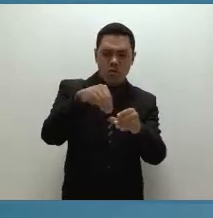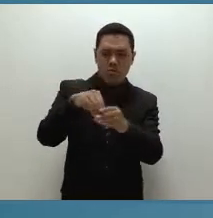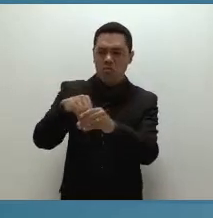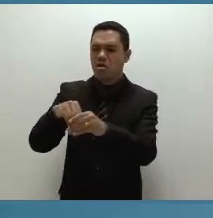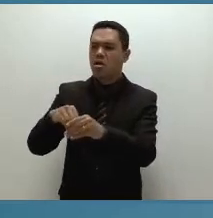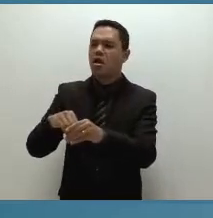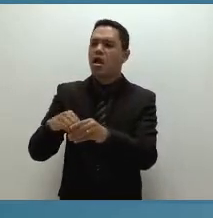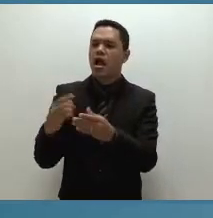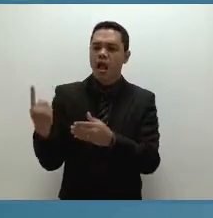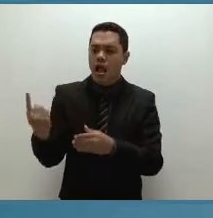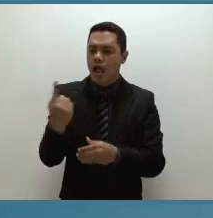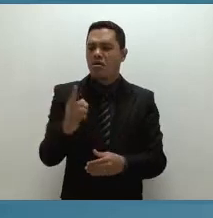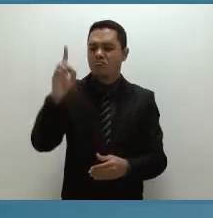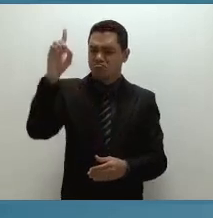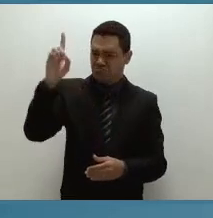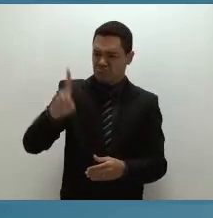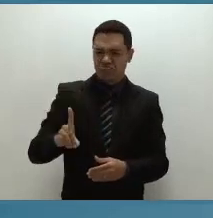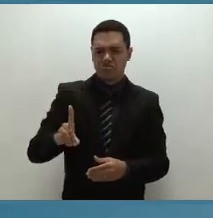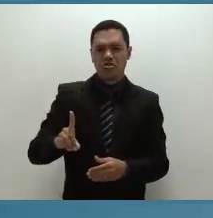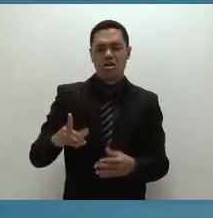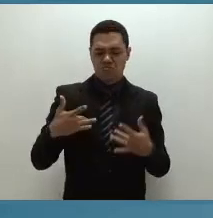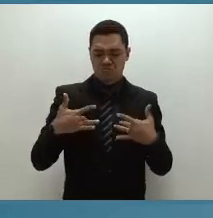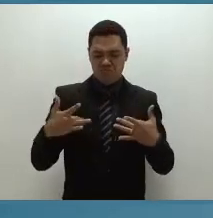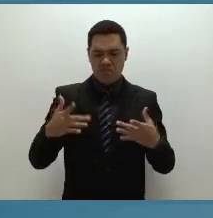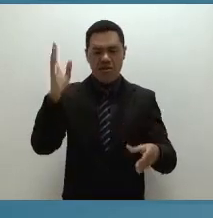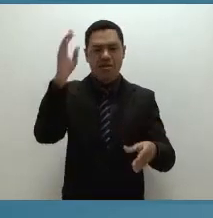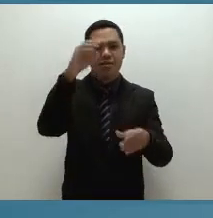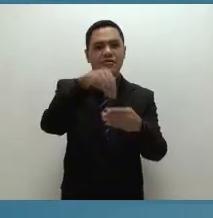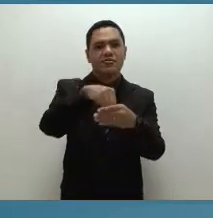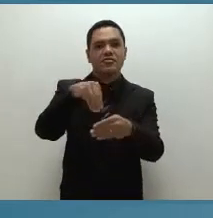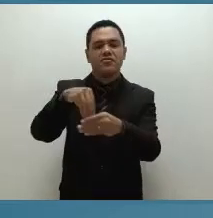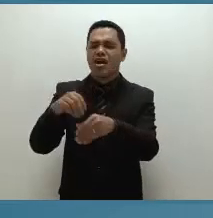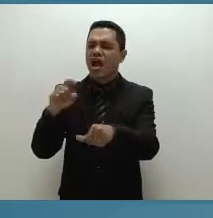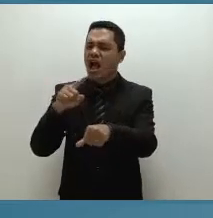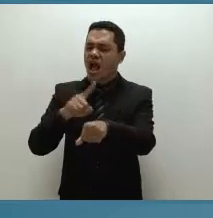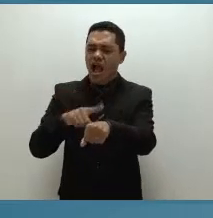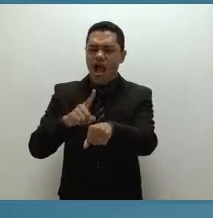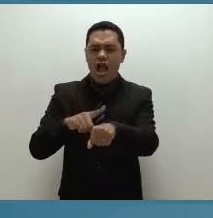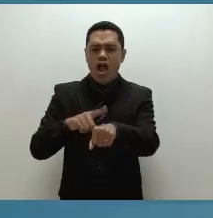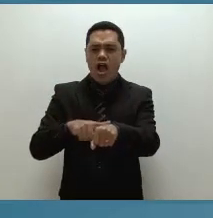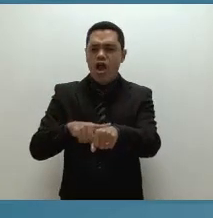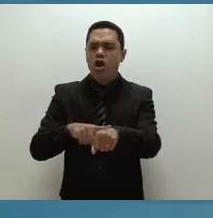exerceram o direito ao voto até o horário que foi necessário. Nós